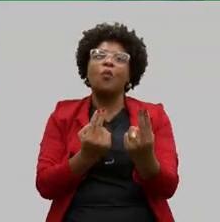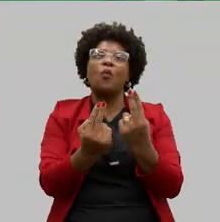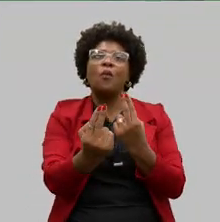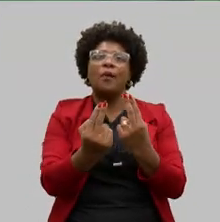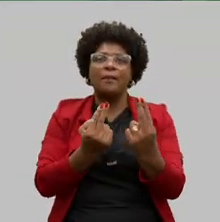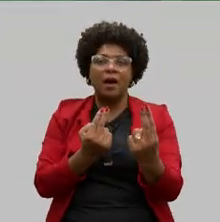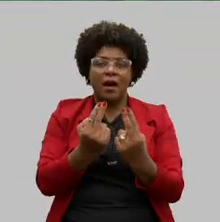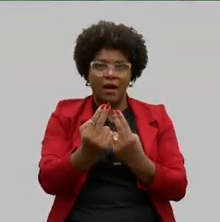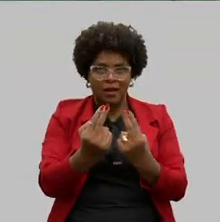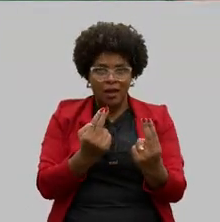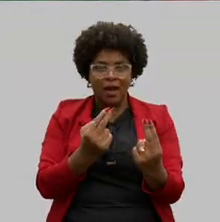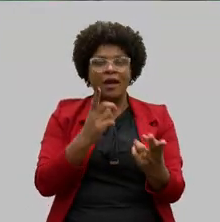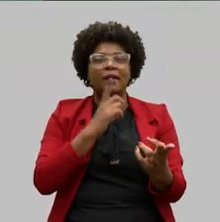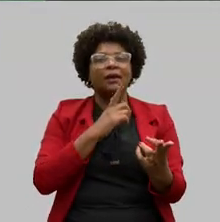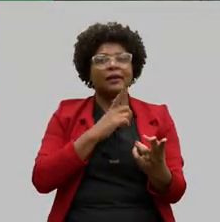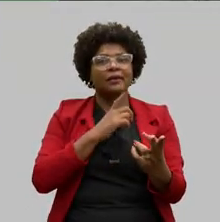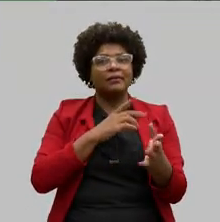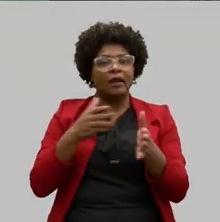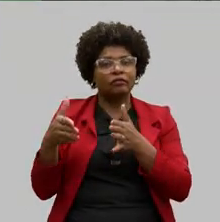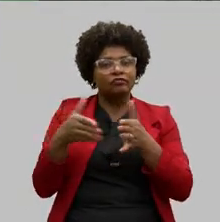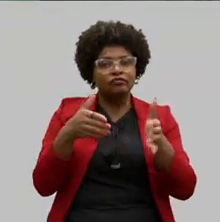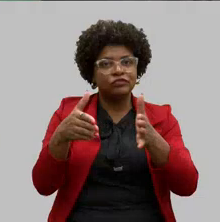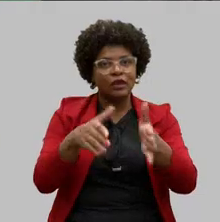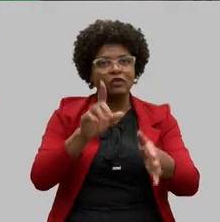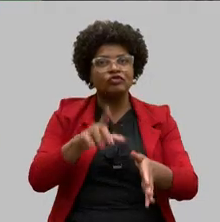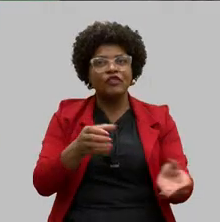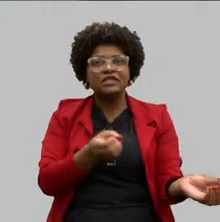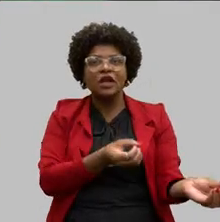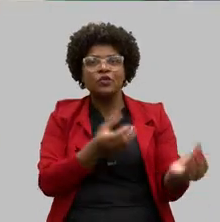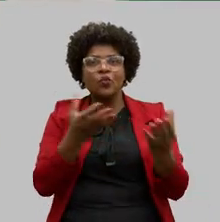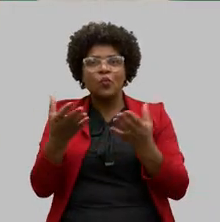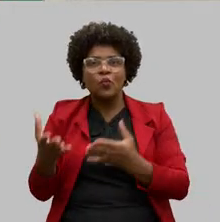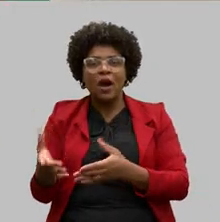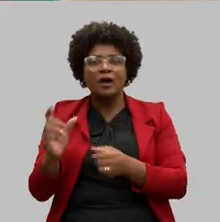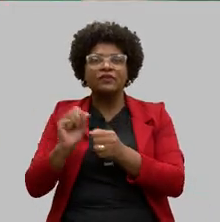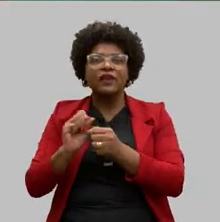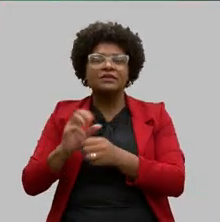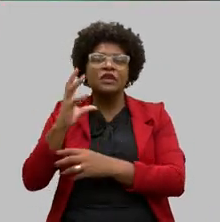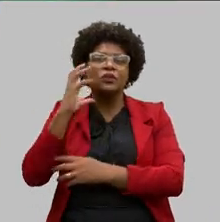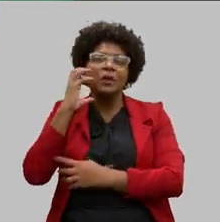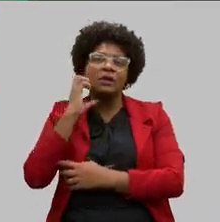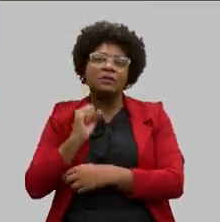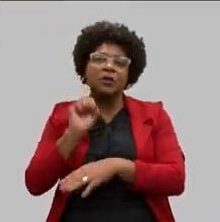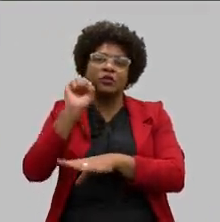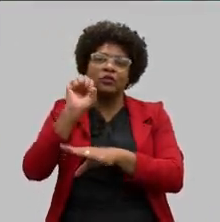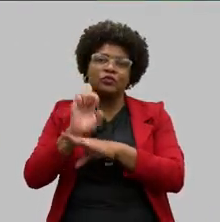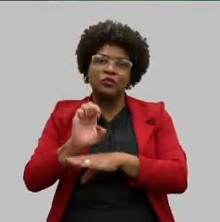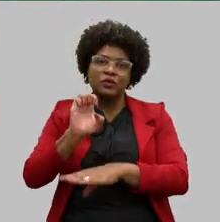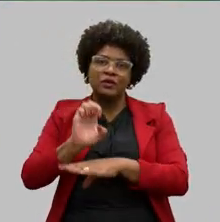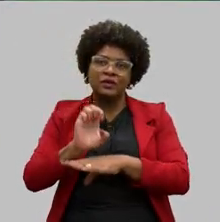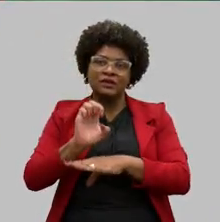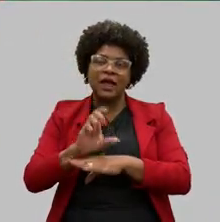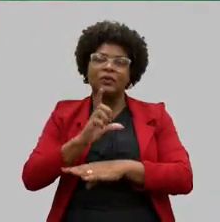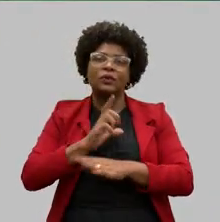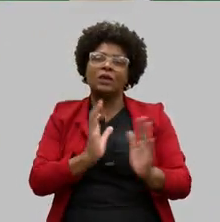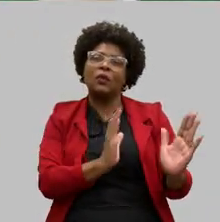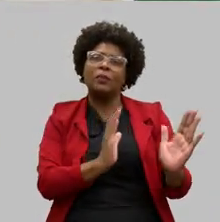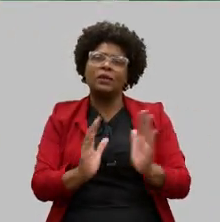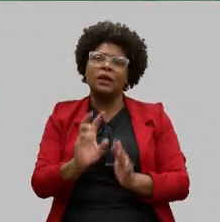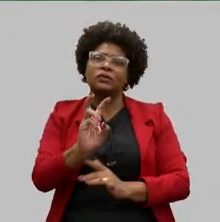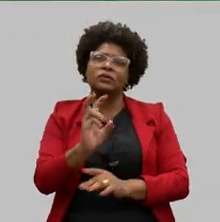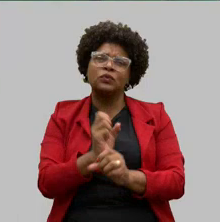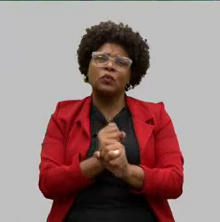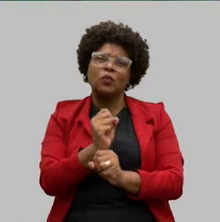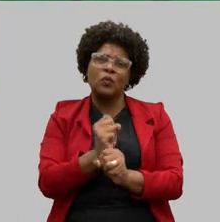determina que o trecho objeto da doação reverterá o patrimônio do estado se vindo para fim do Prado de 5 anos contado a